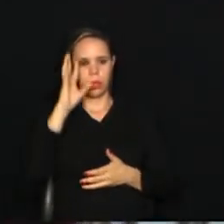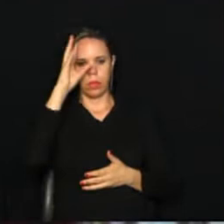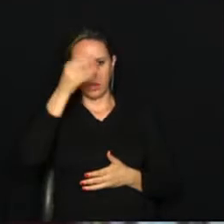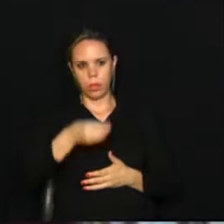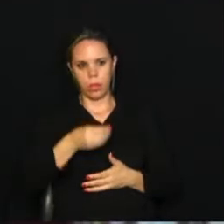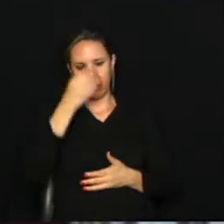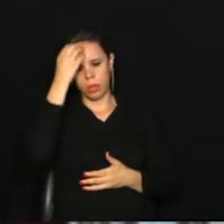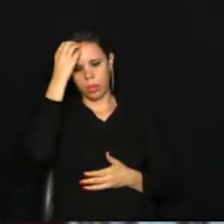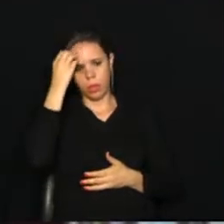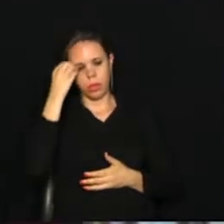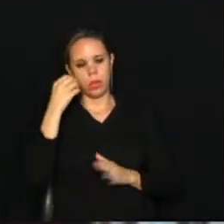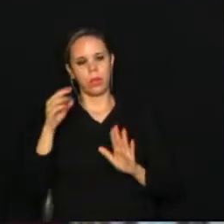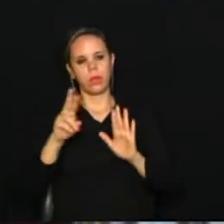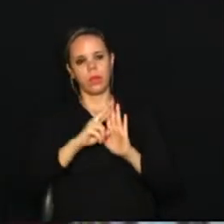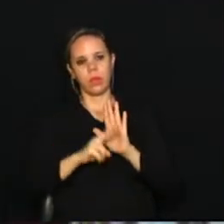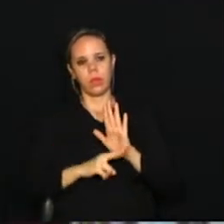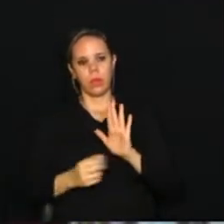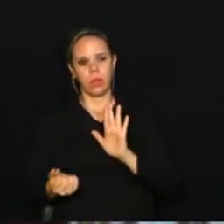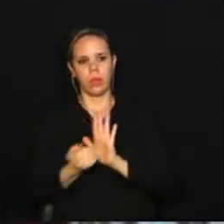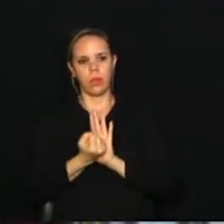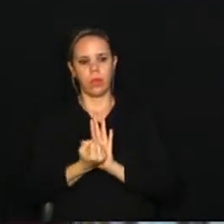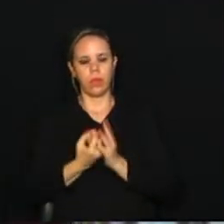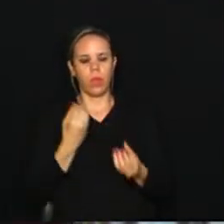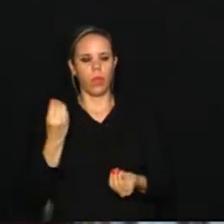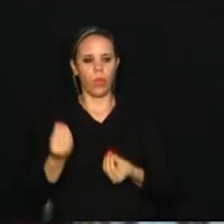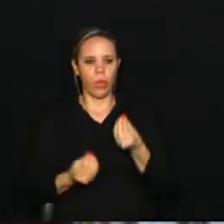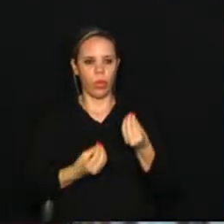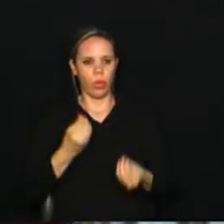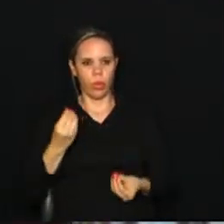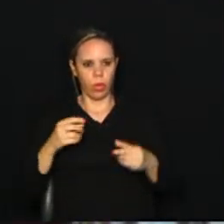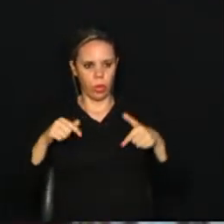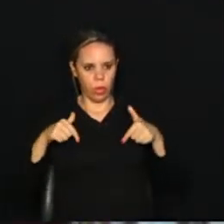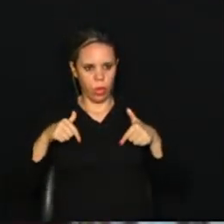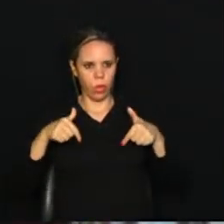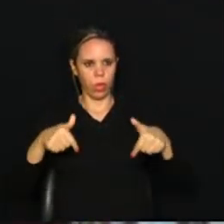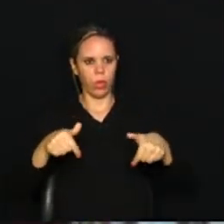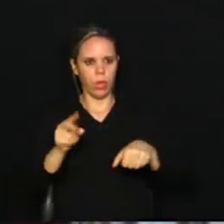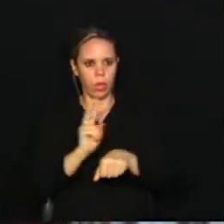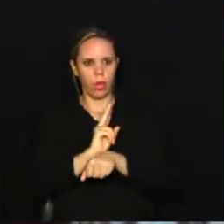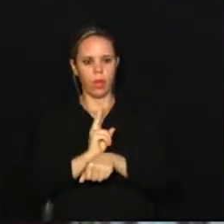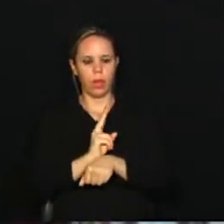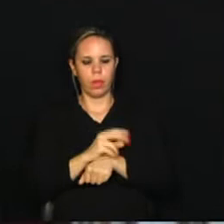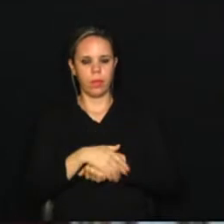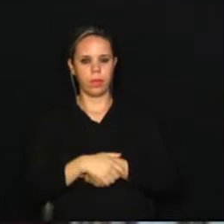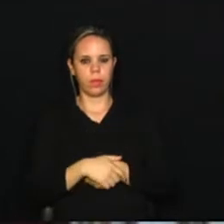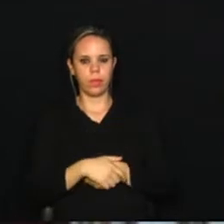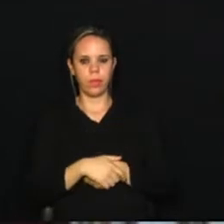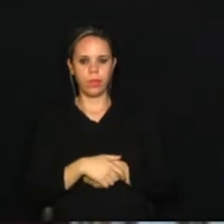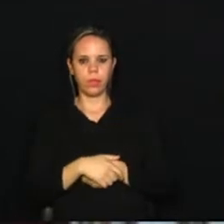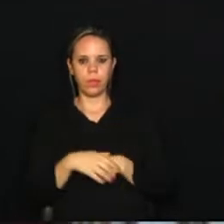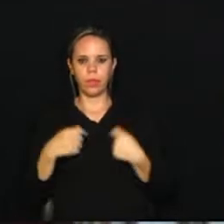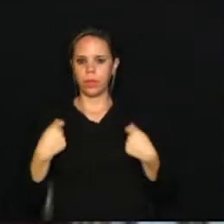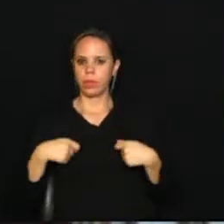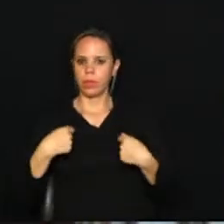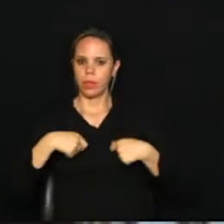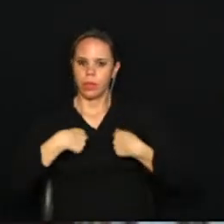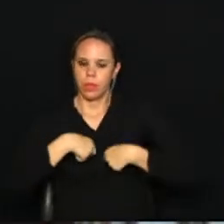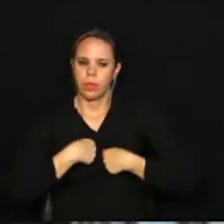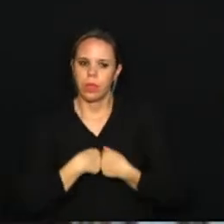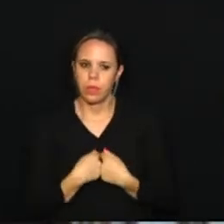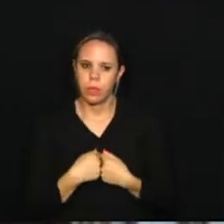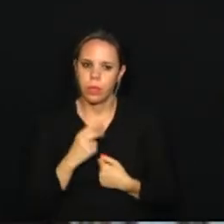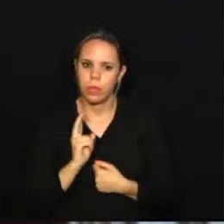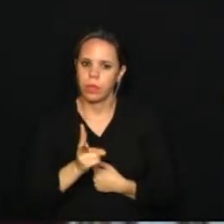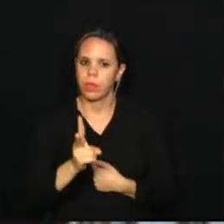entendessem os protocolos, entendessem as ações de segurança que precisavam e